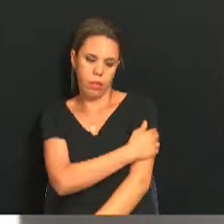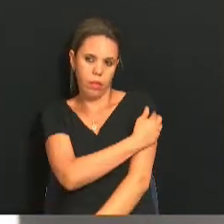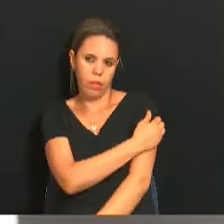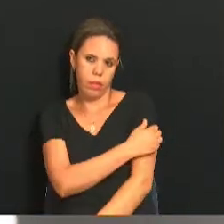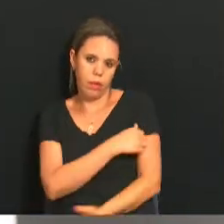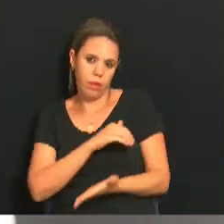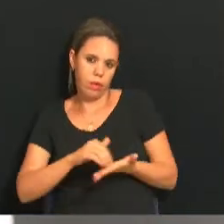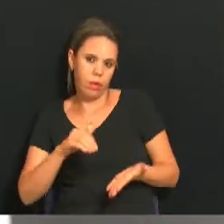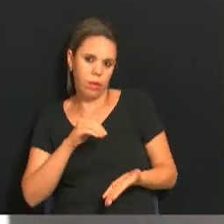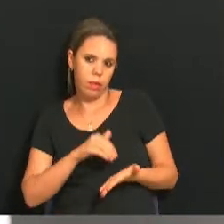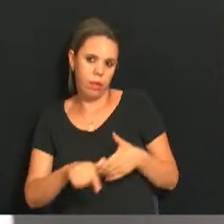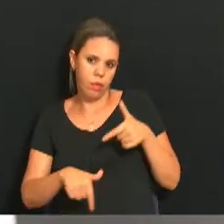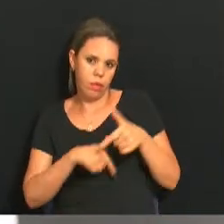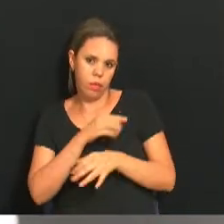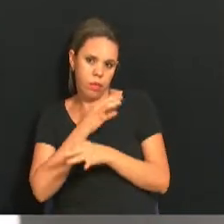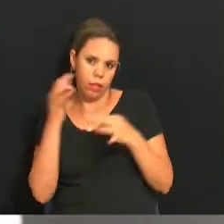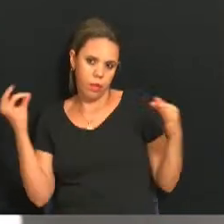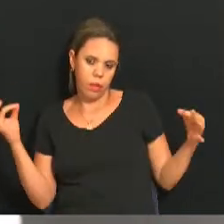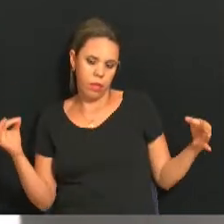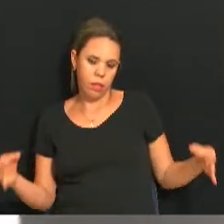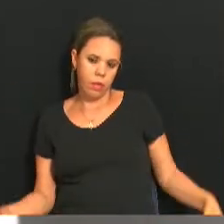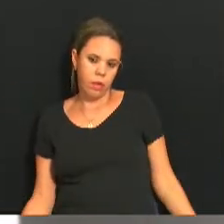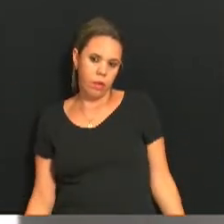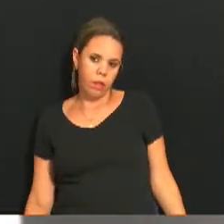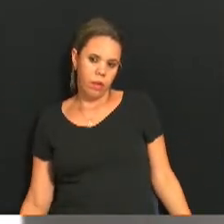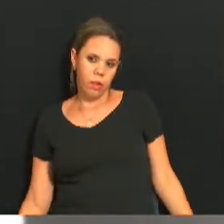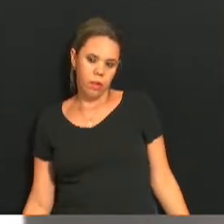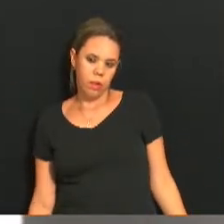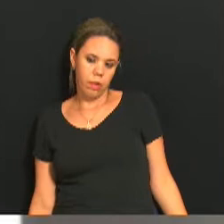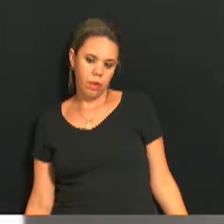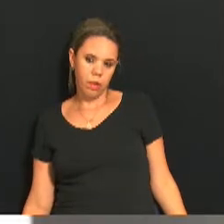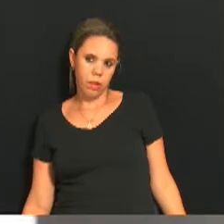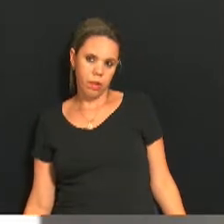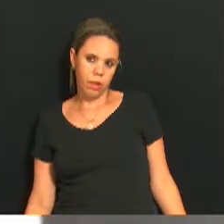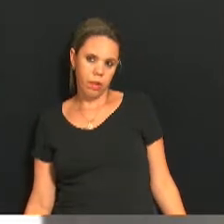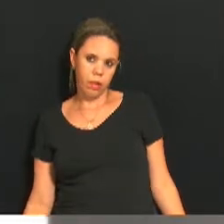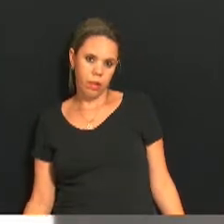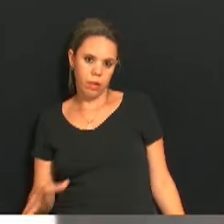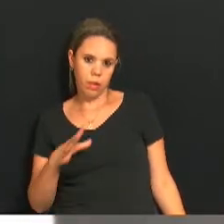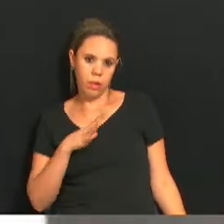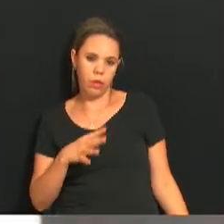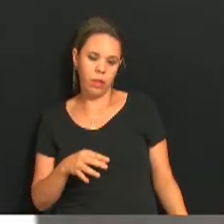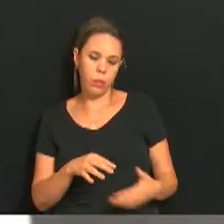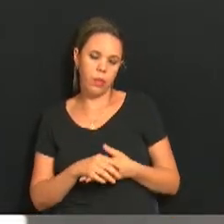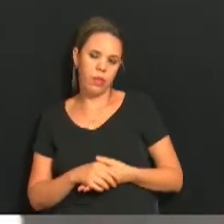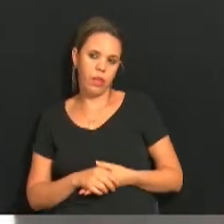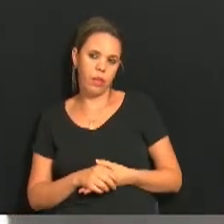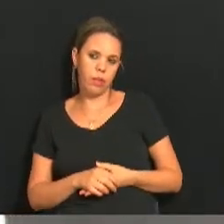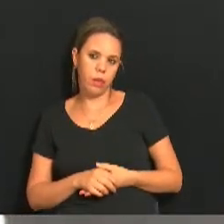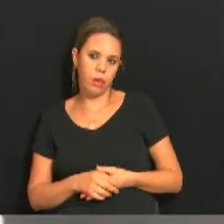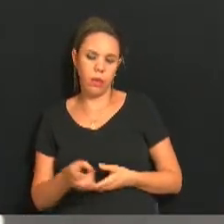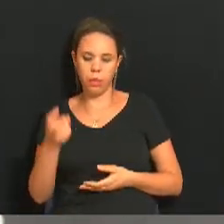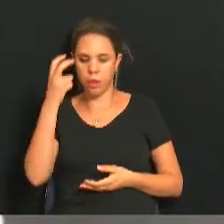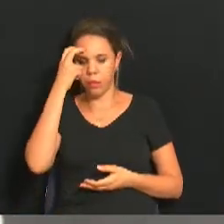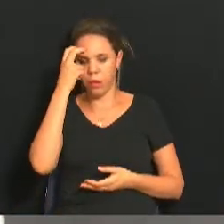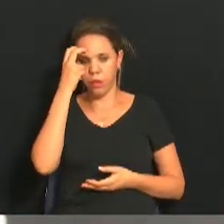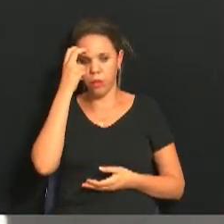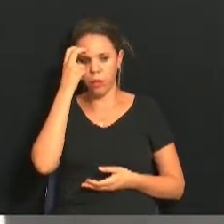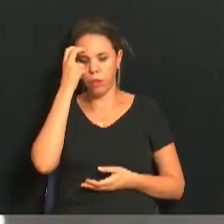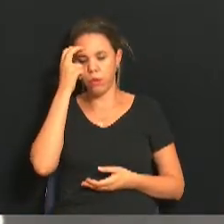né tem feito um trabalho excelente nossa cidade na Secretaria de Cultura e turismo